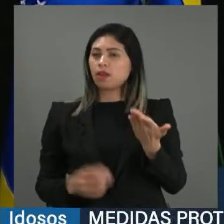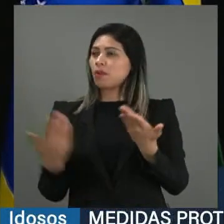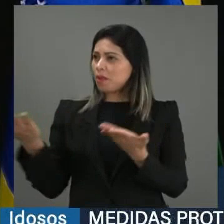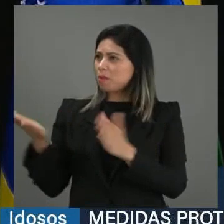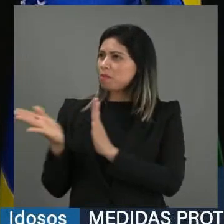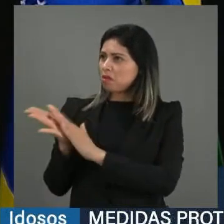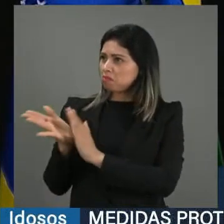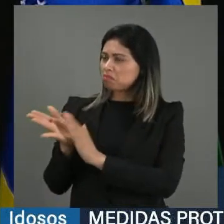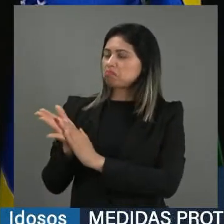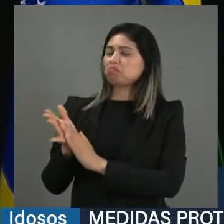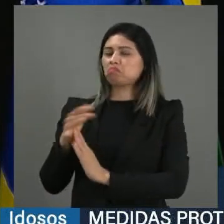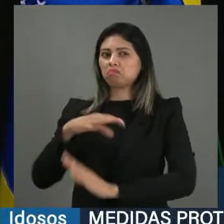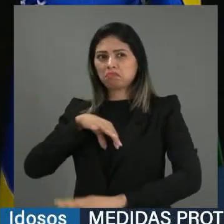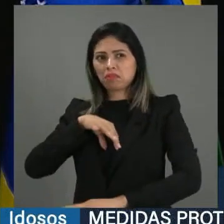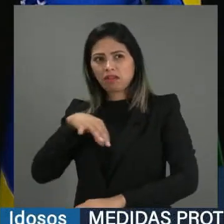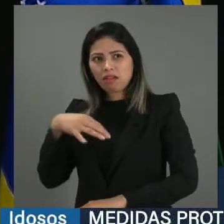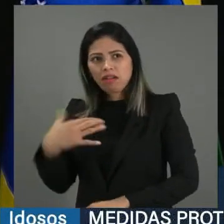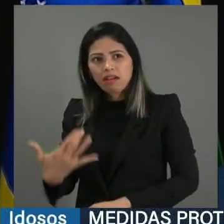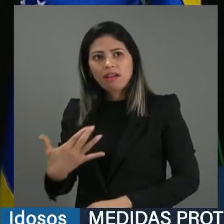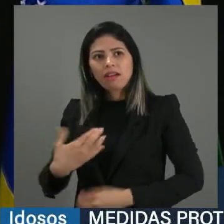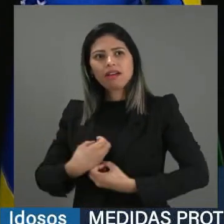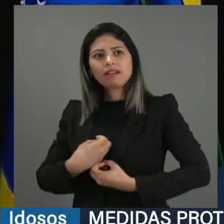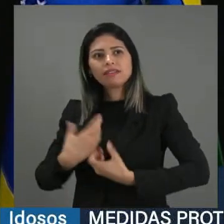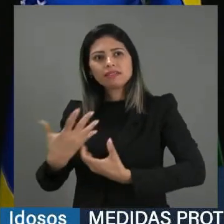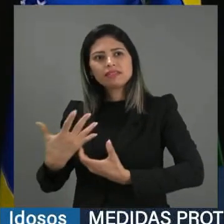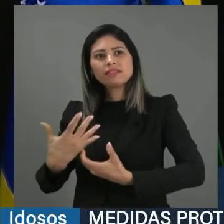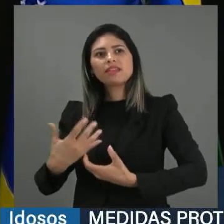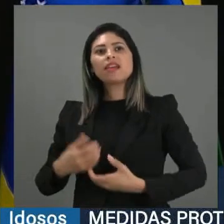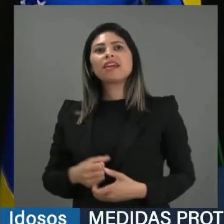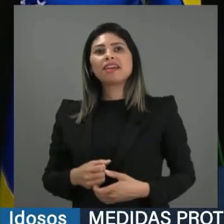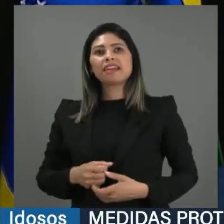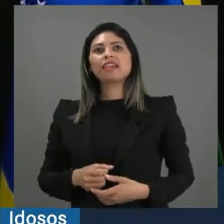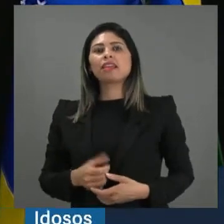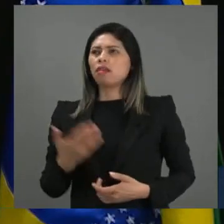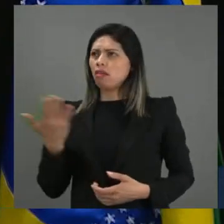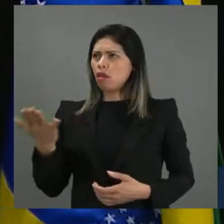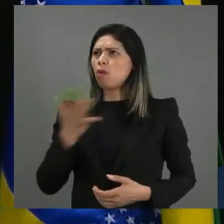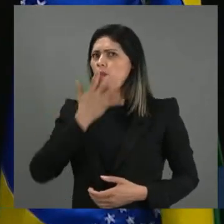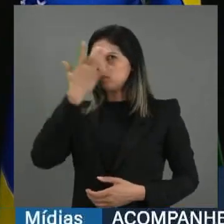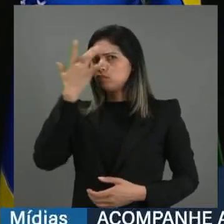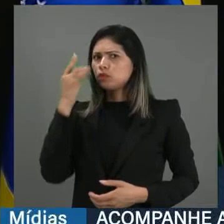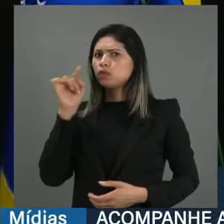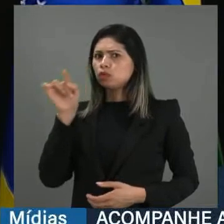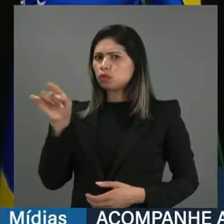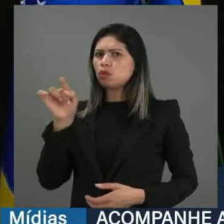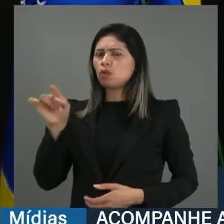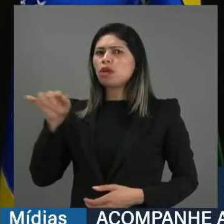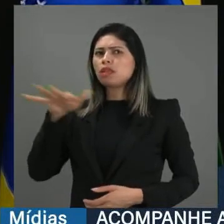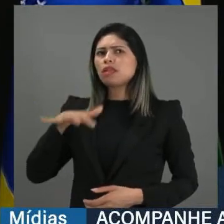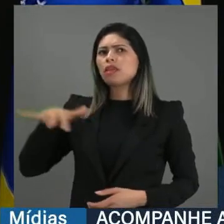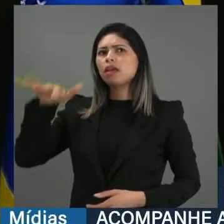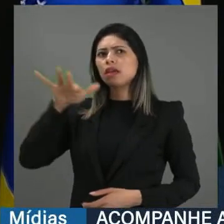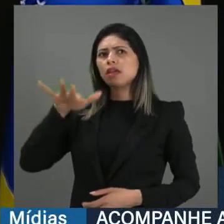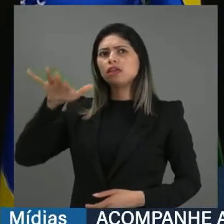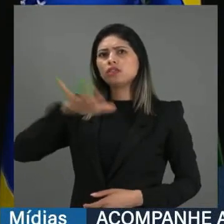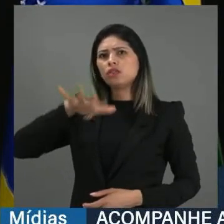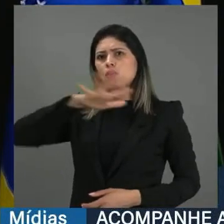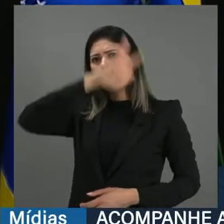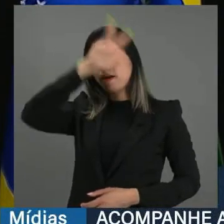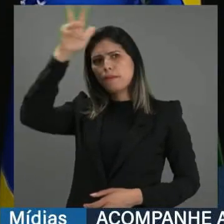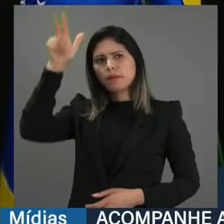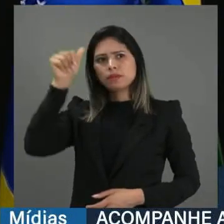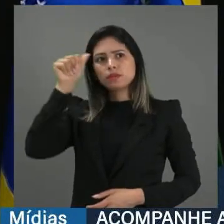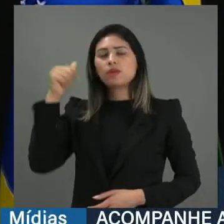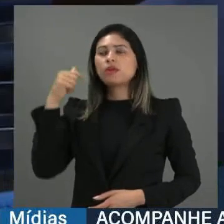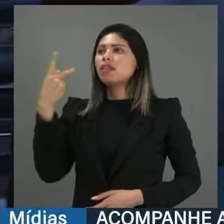sua coragem. O senhor que é um amazônida, que entende bem a realidade e nos deu uma